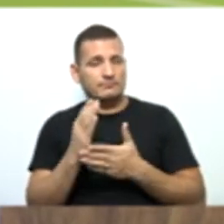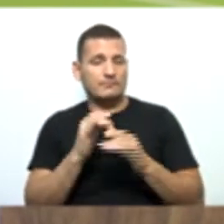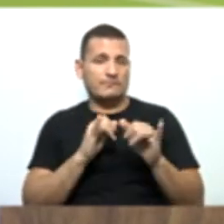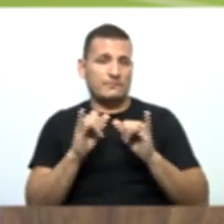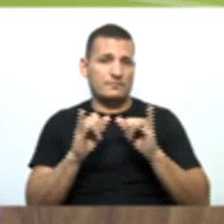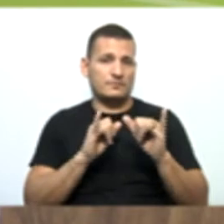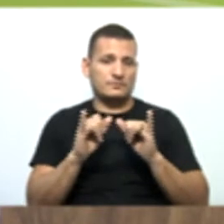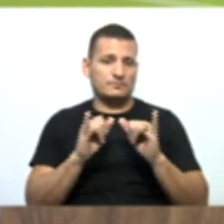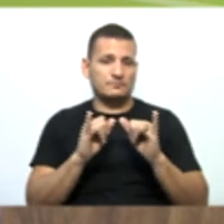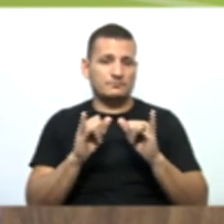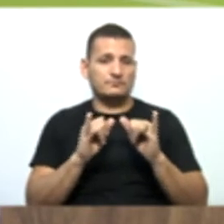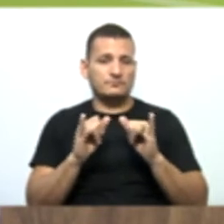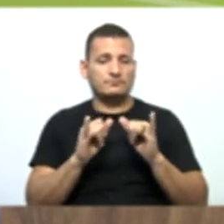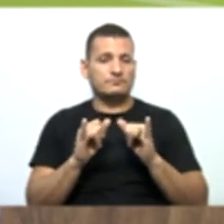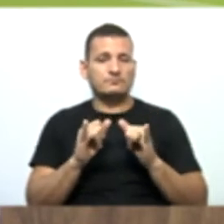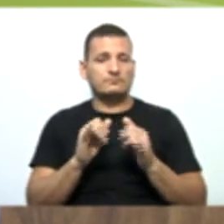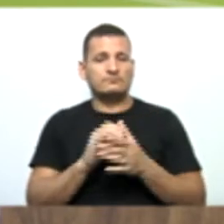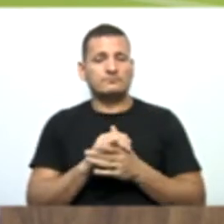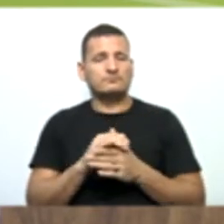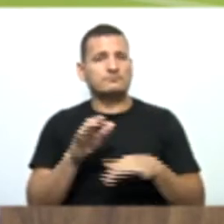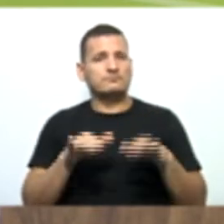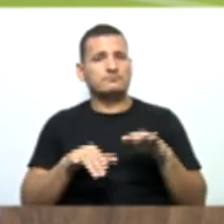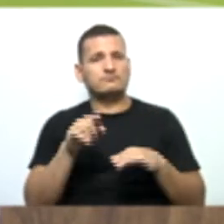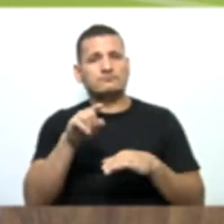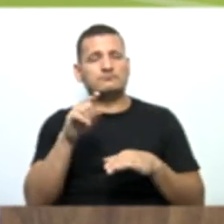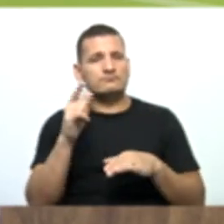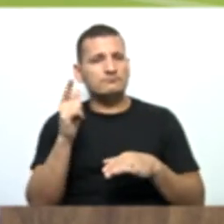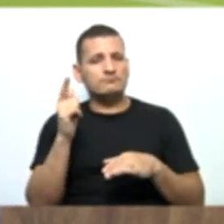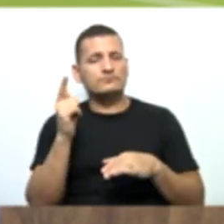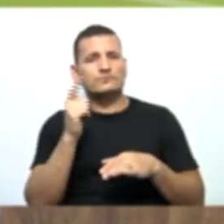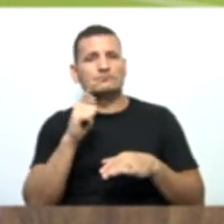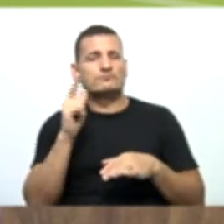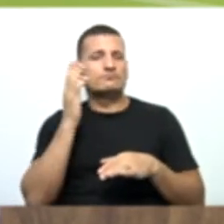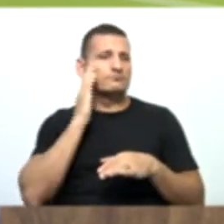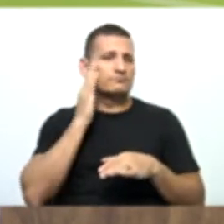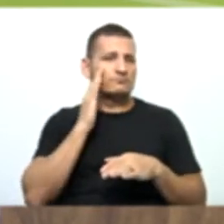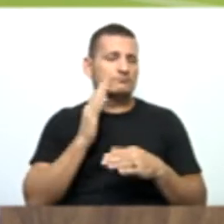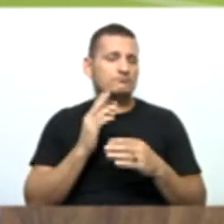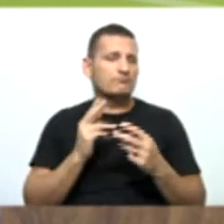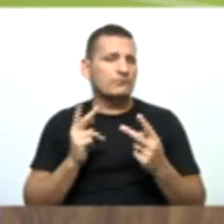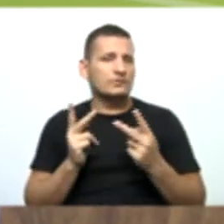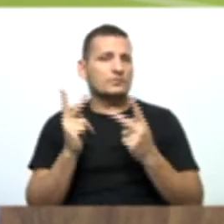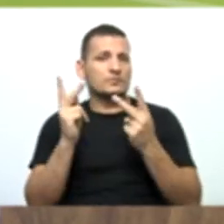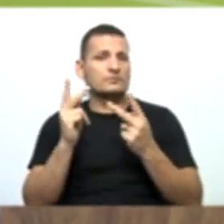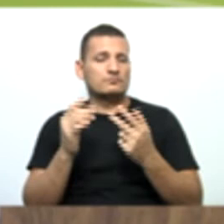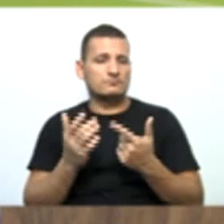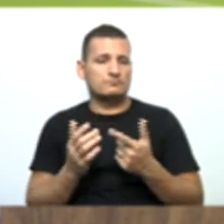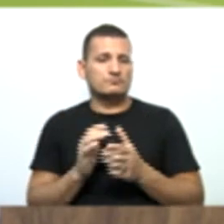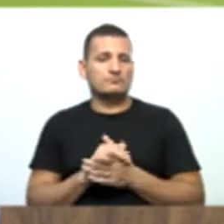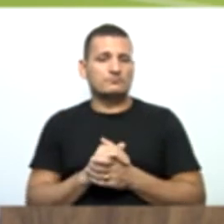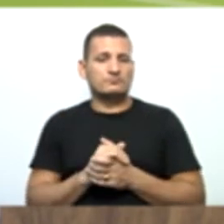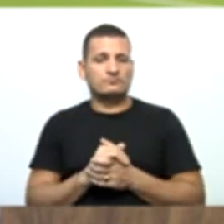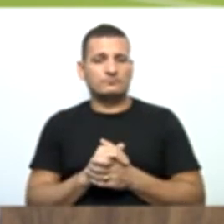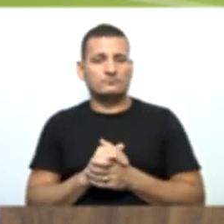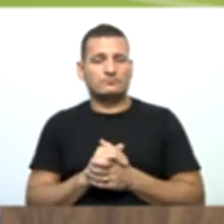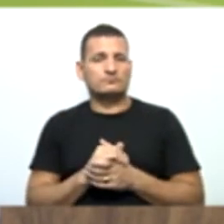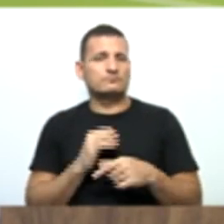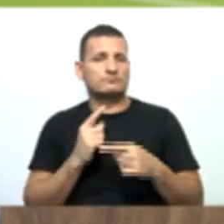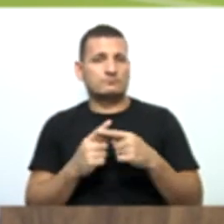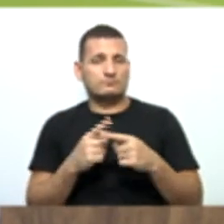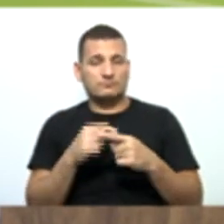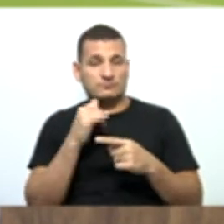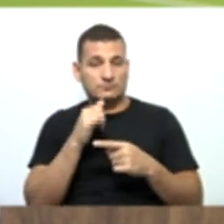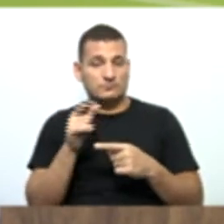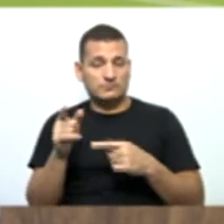informações que você não consegue mensurar o valor. Por quê? Porque se a empresa perder